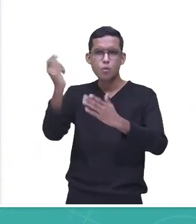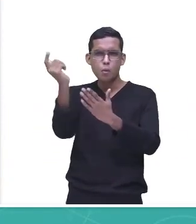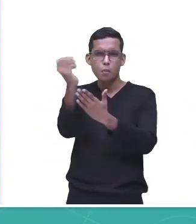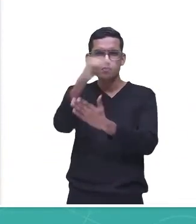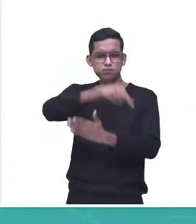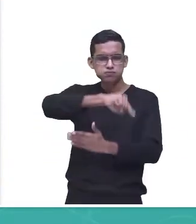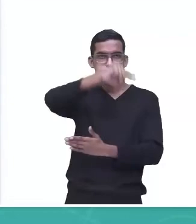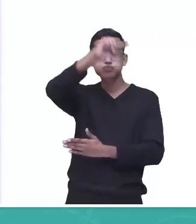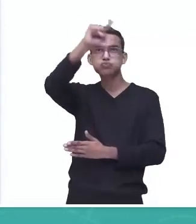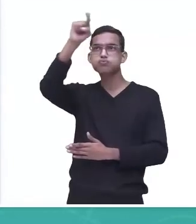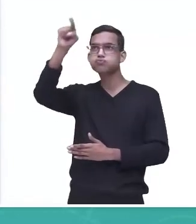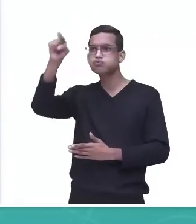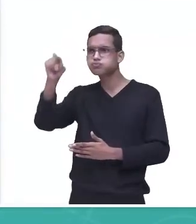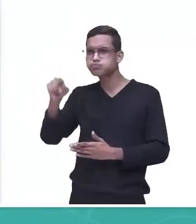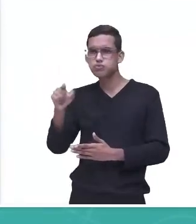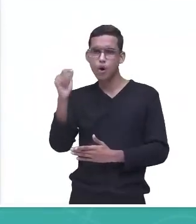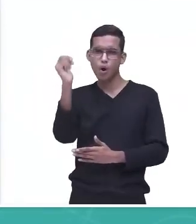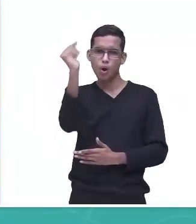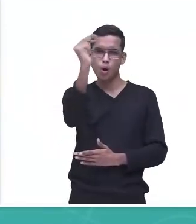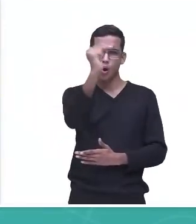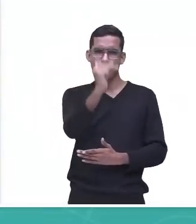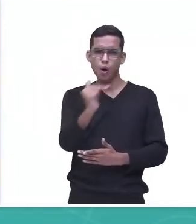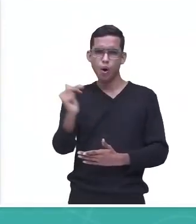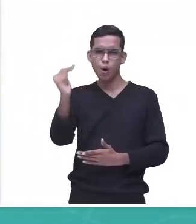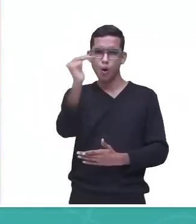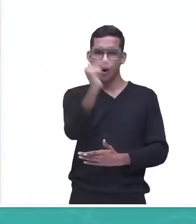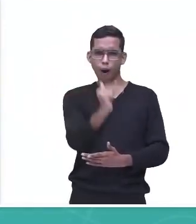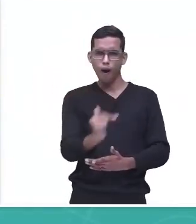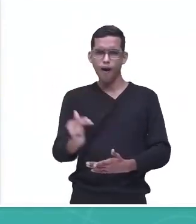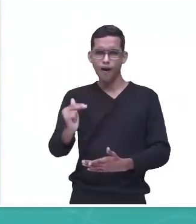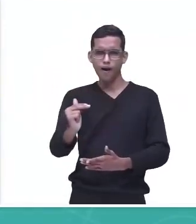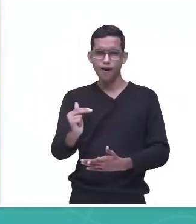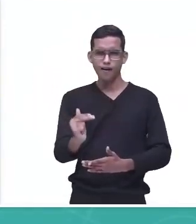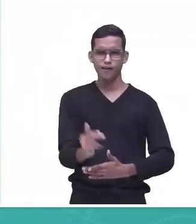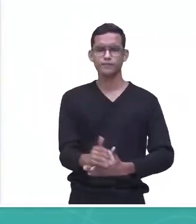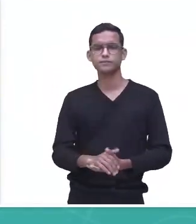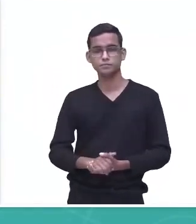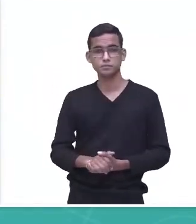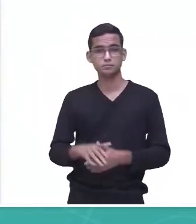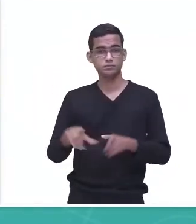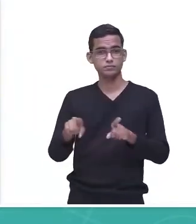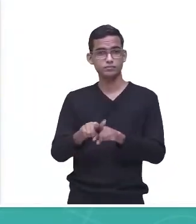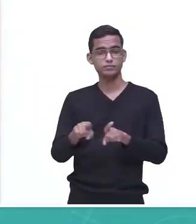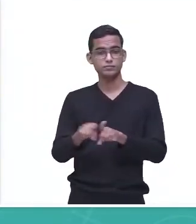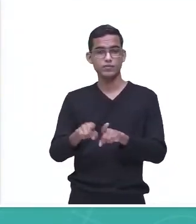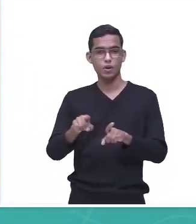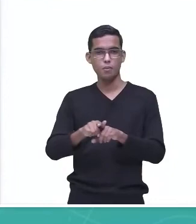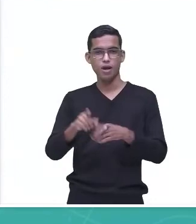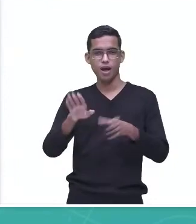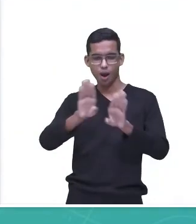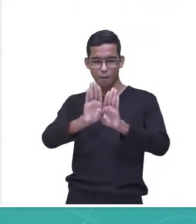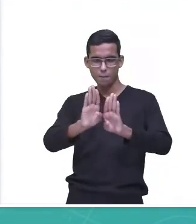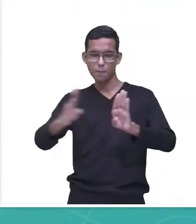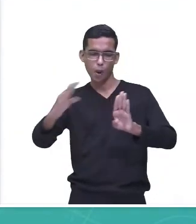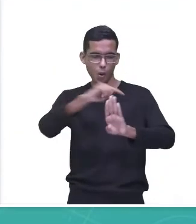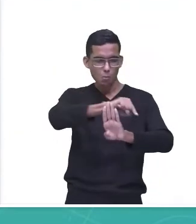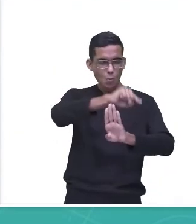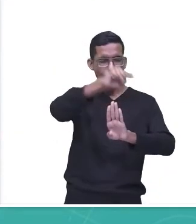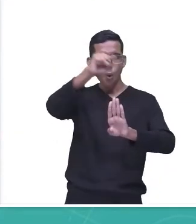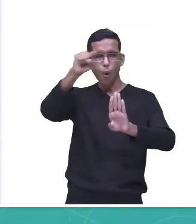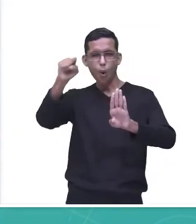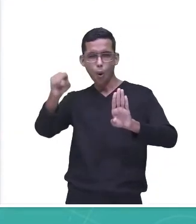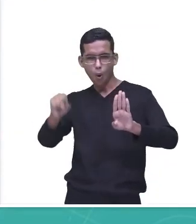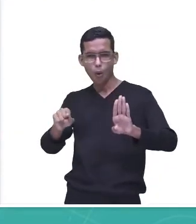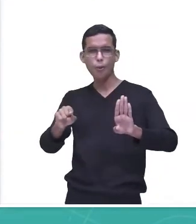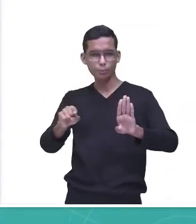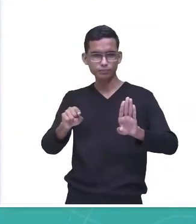interior das igrejas. Aí temos a rosácea também, que é de fundamental importância, né, esse estilo.